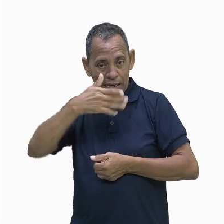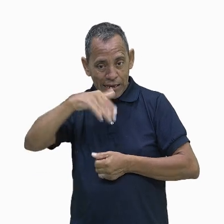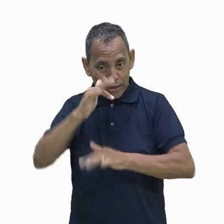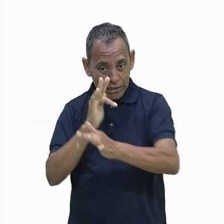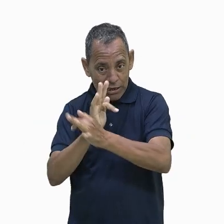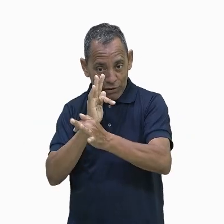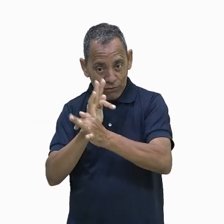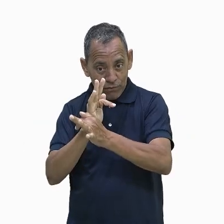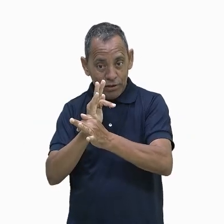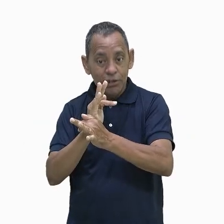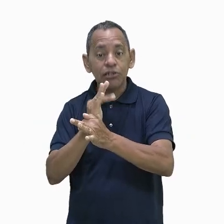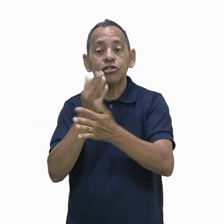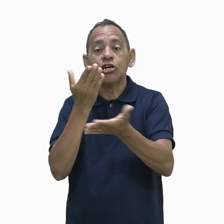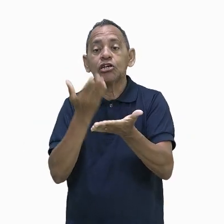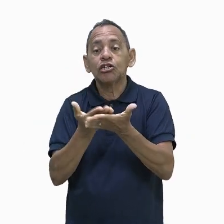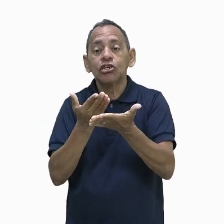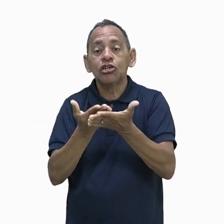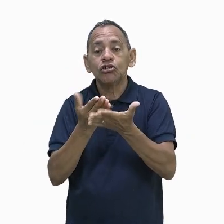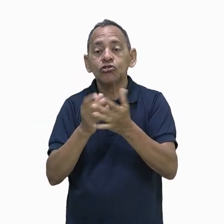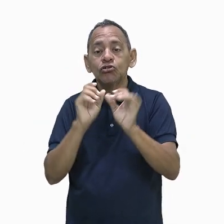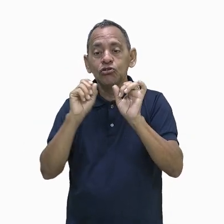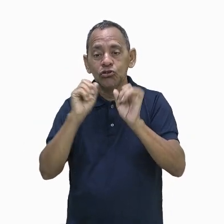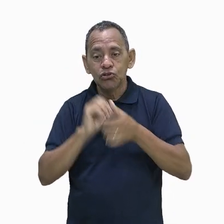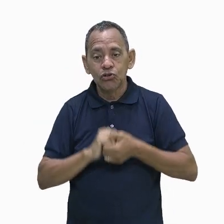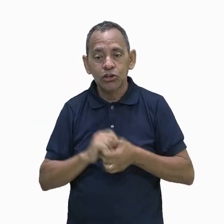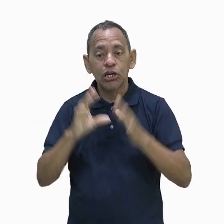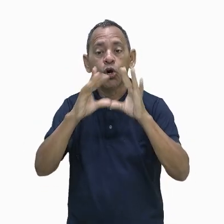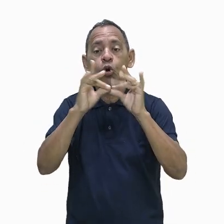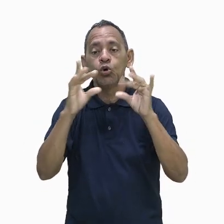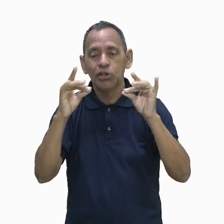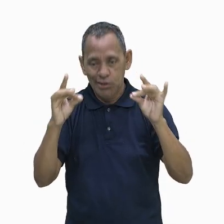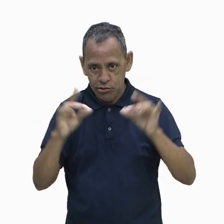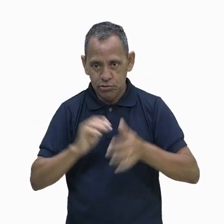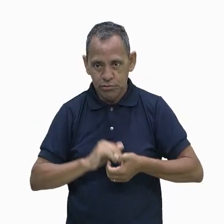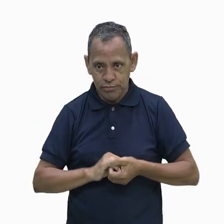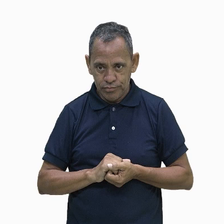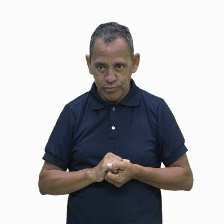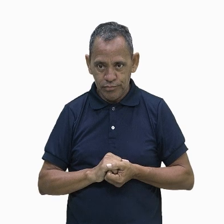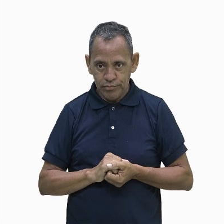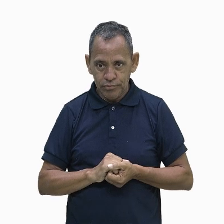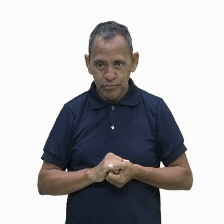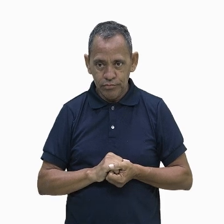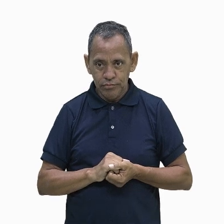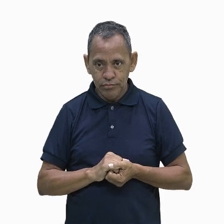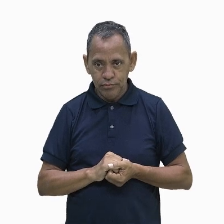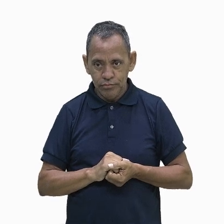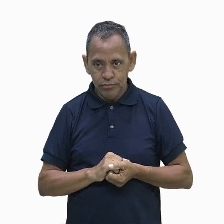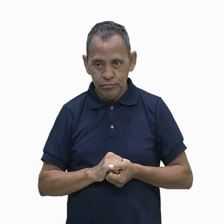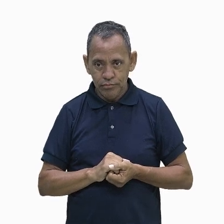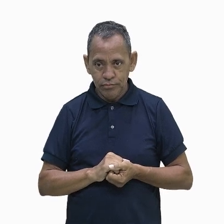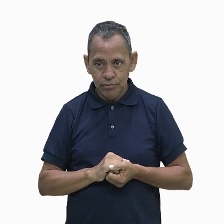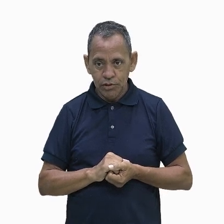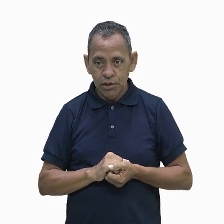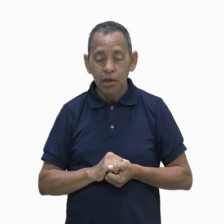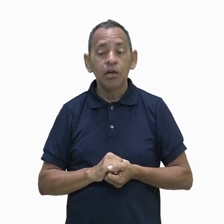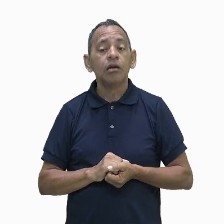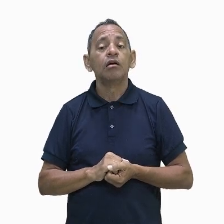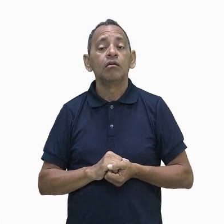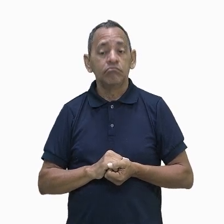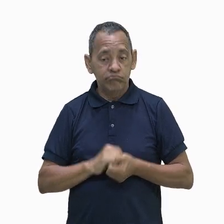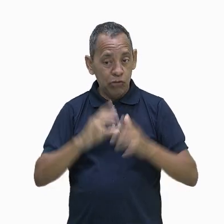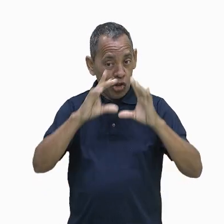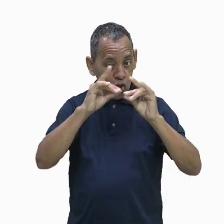a hidrostática é a parte da física que estuda os fluidos, tanto líquido como